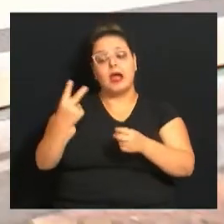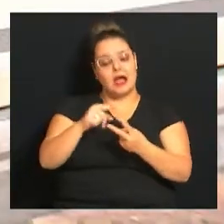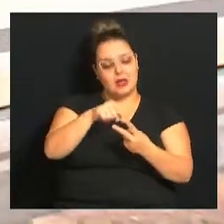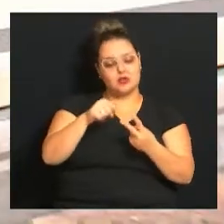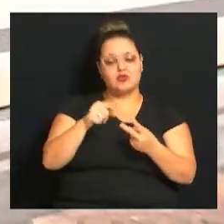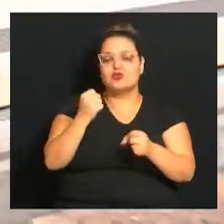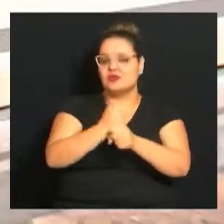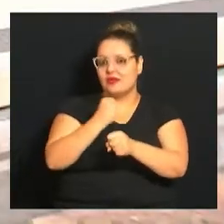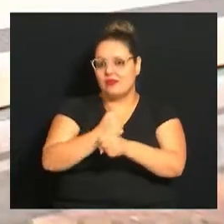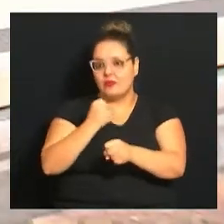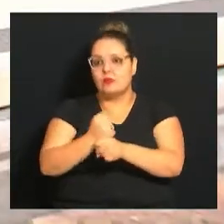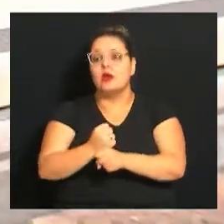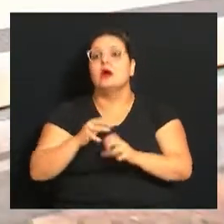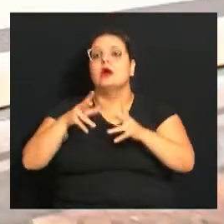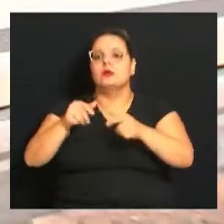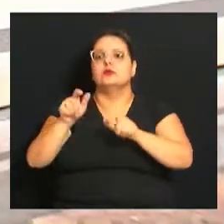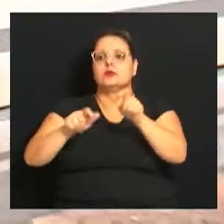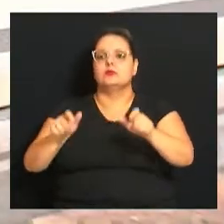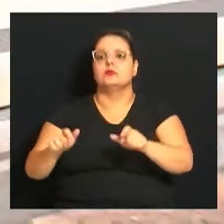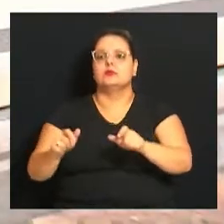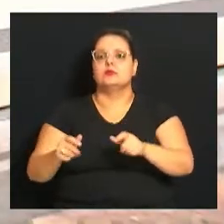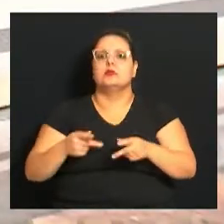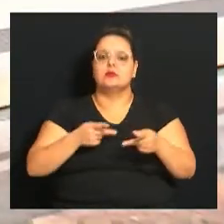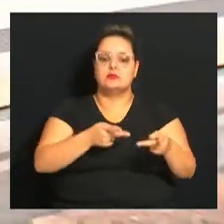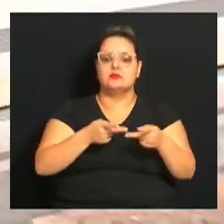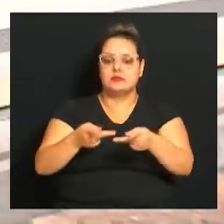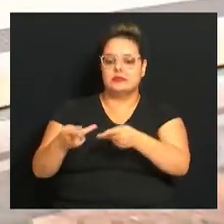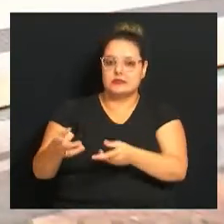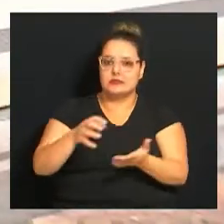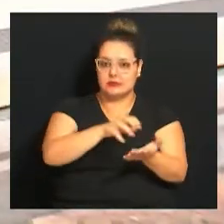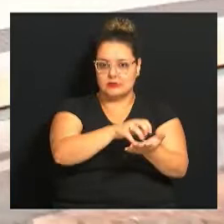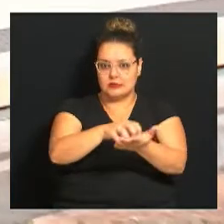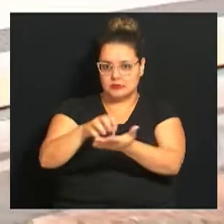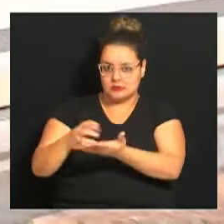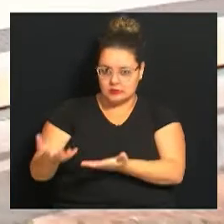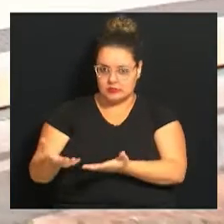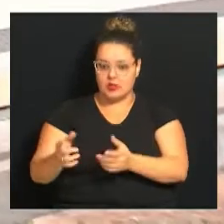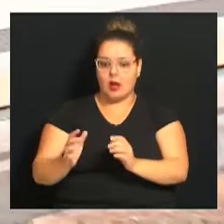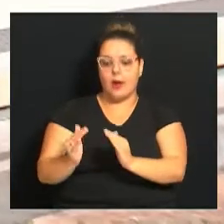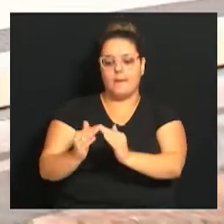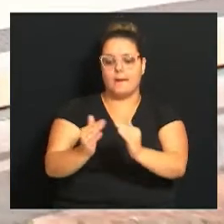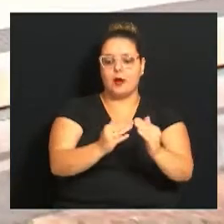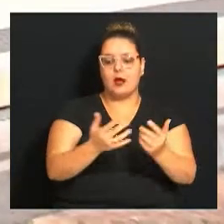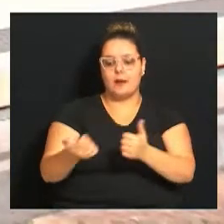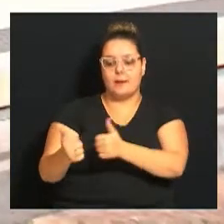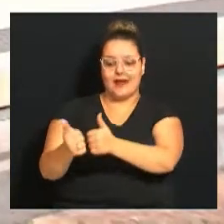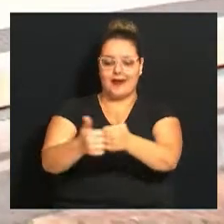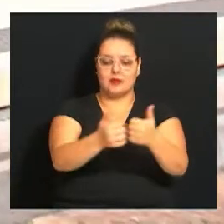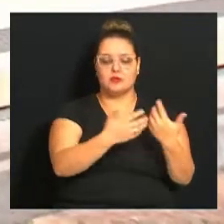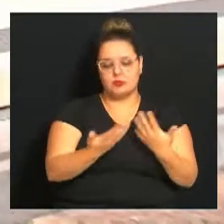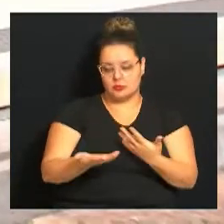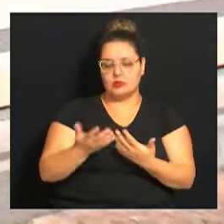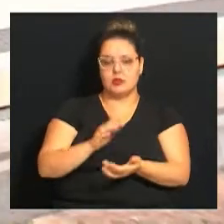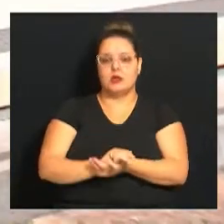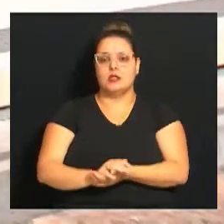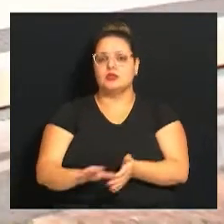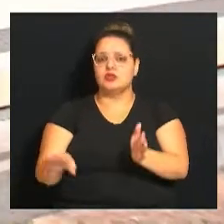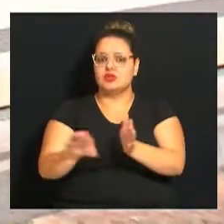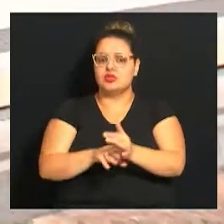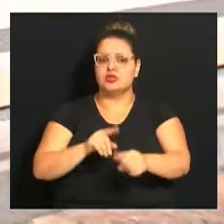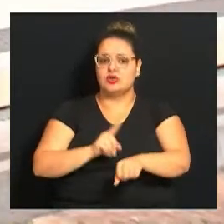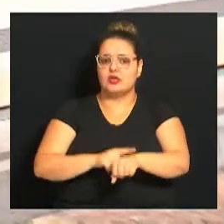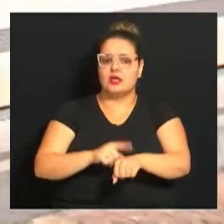está sendo direcionada para as unidades vizinhas. Como é que está funcionando? É só chegar os horários, precisa levar